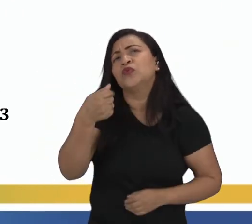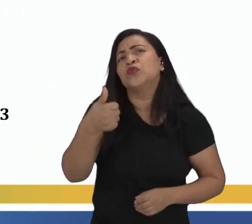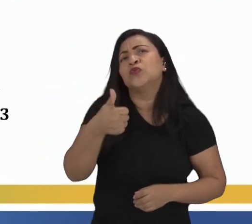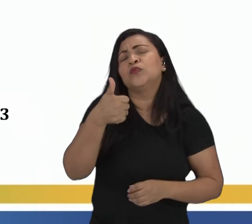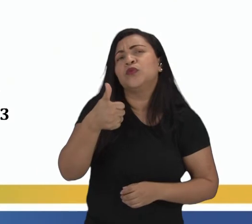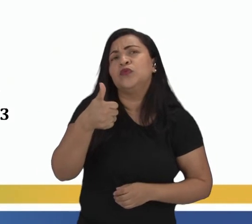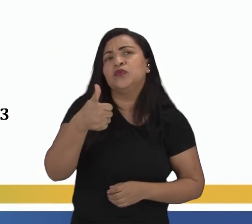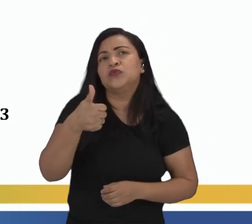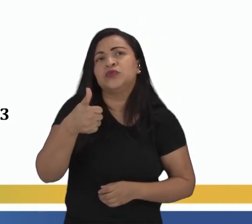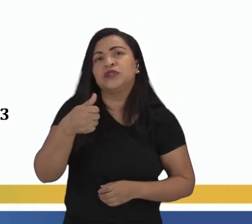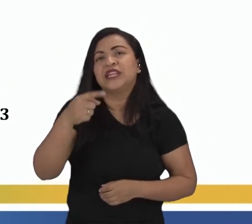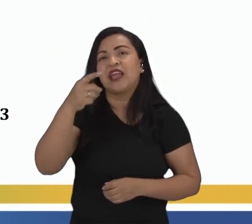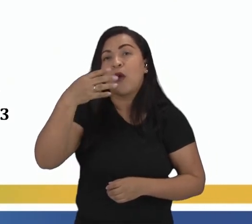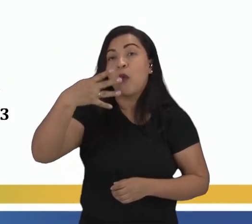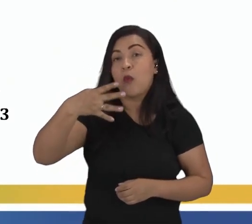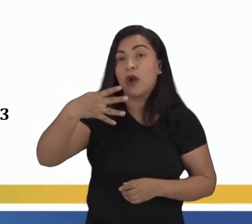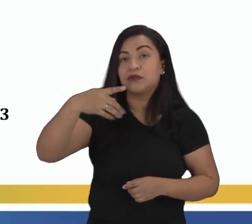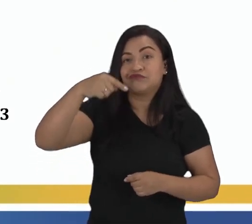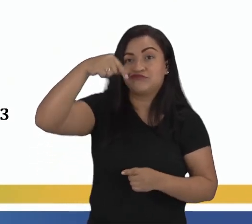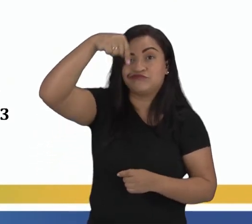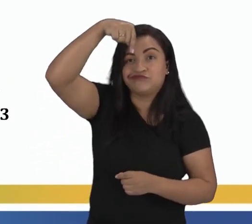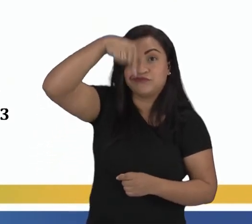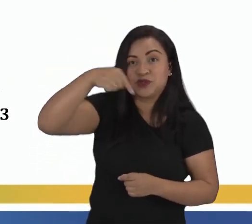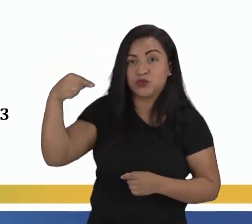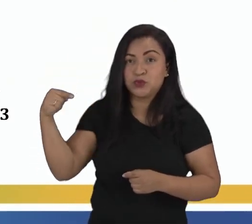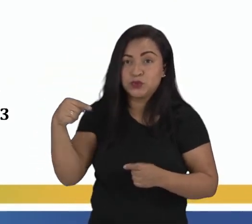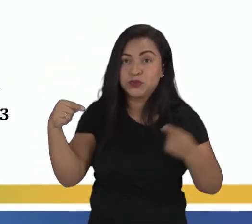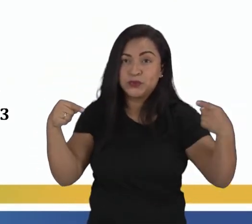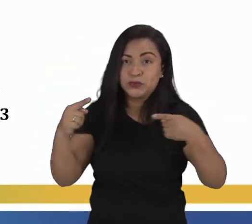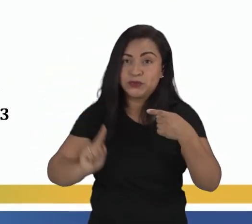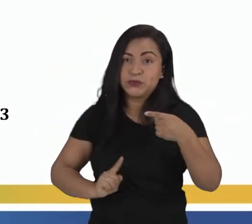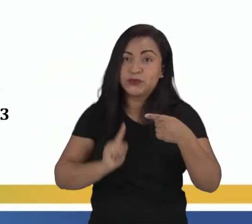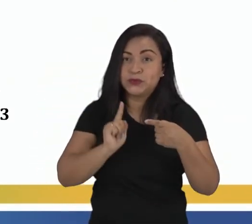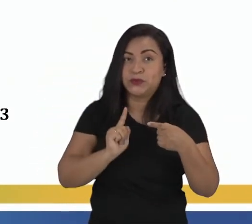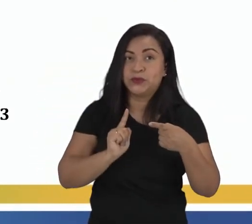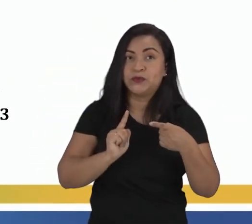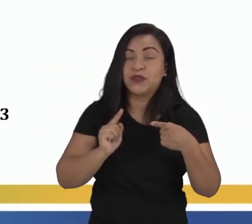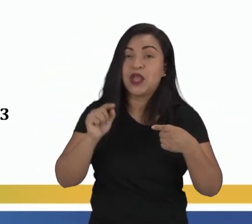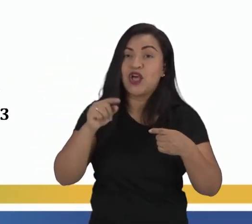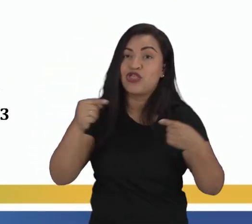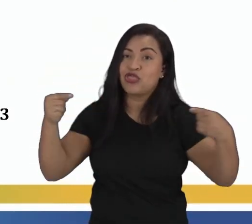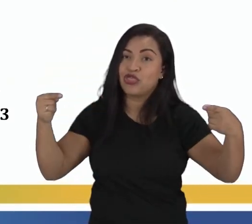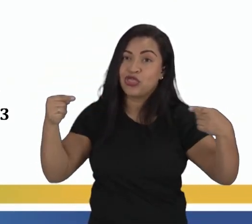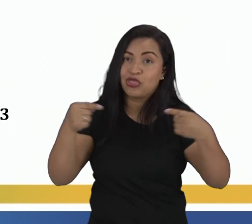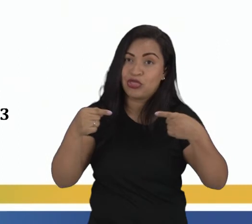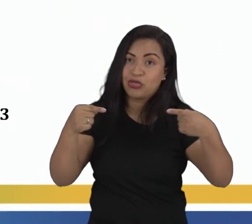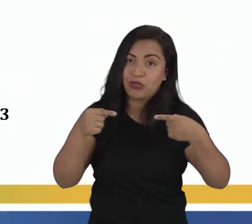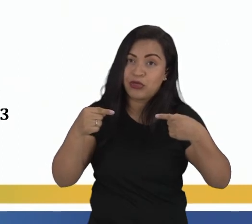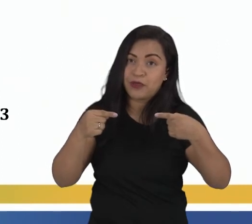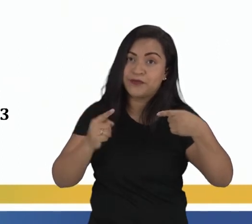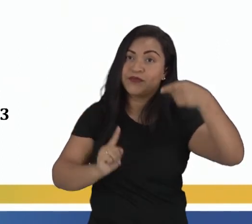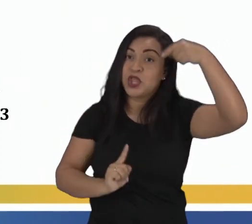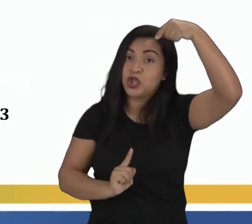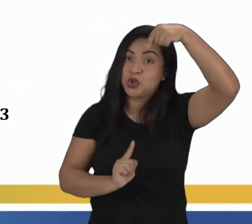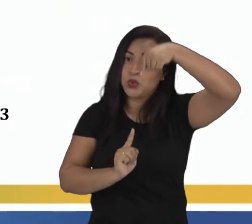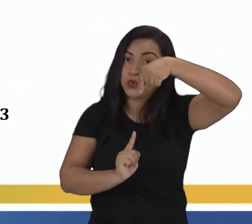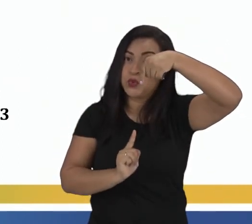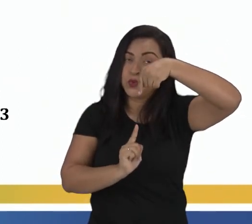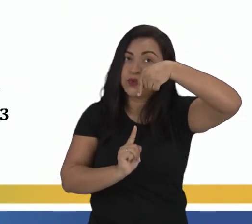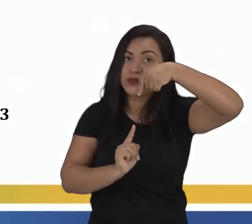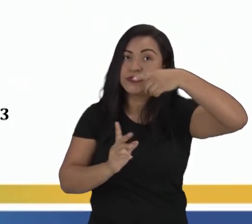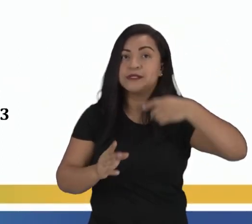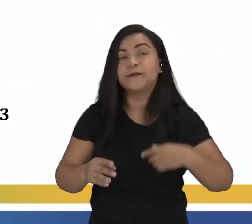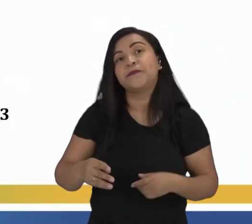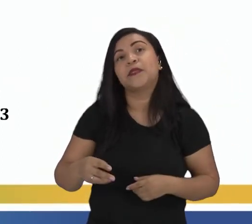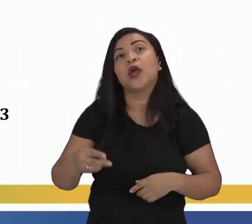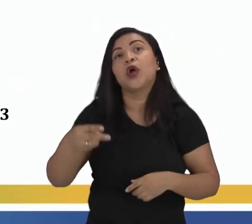temos 4 vetores, 2 na direção horizontal e 2 na direção vertical. No corpo 2, também